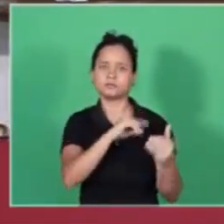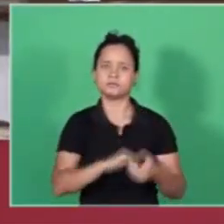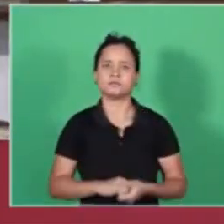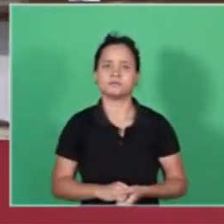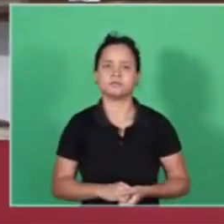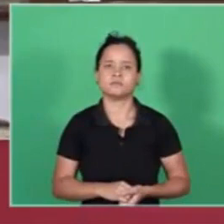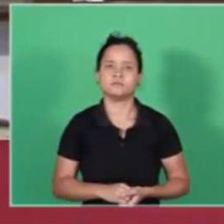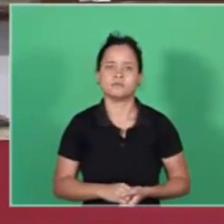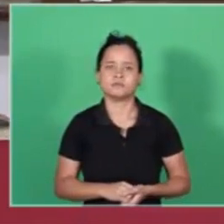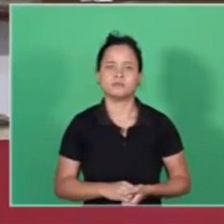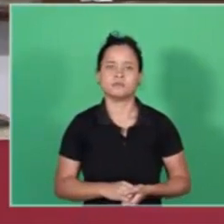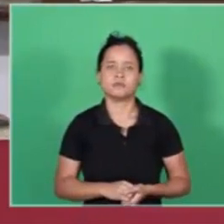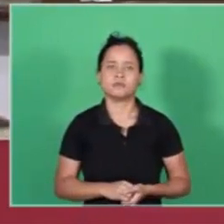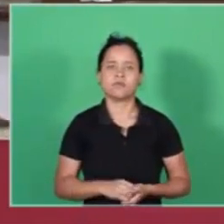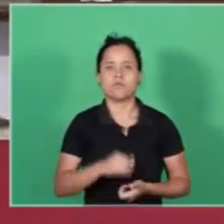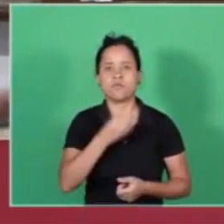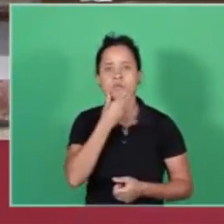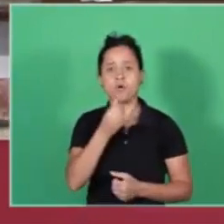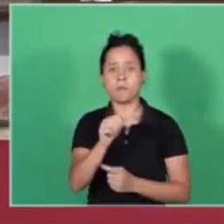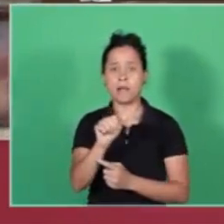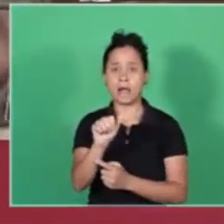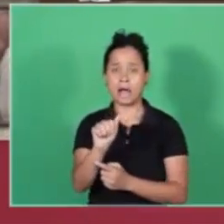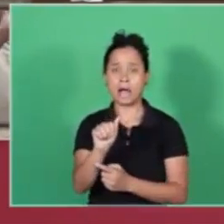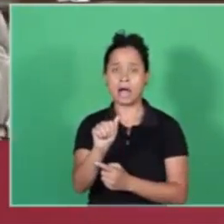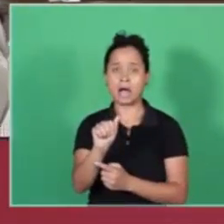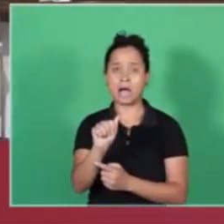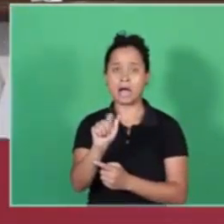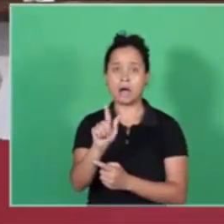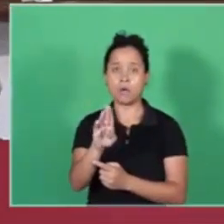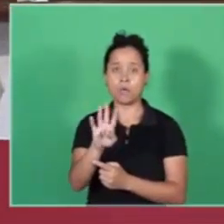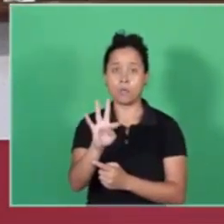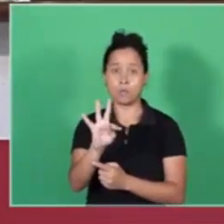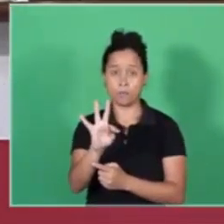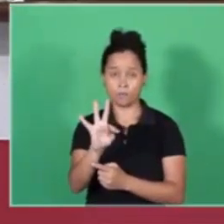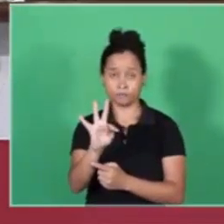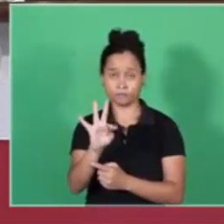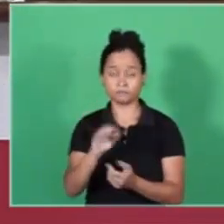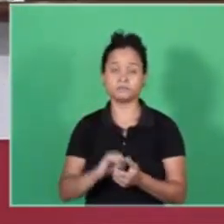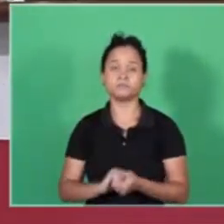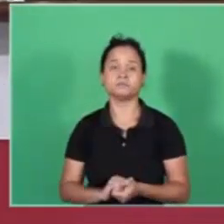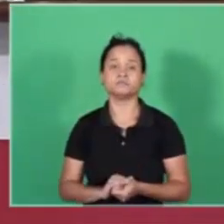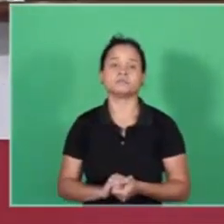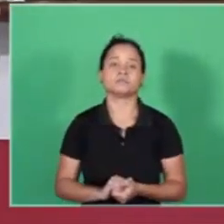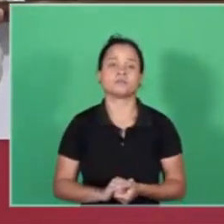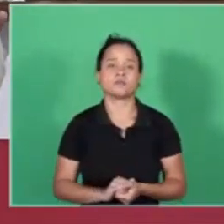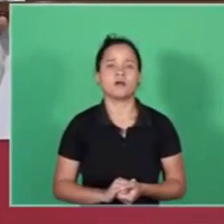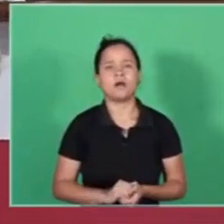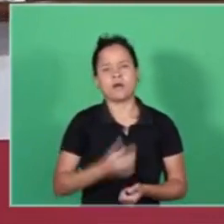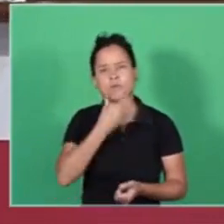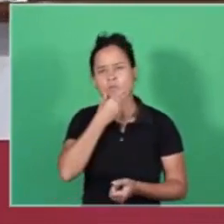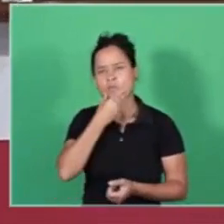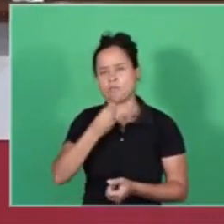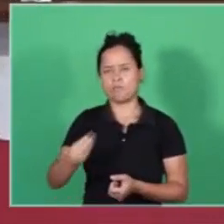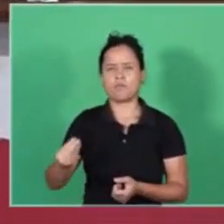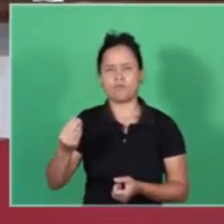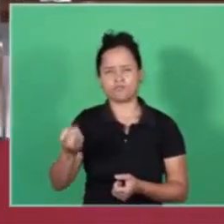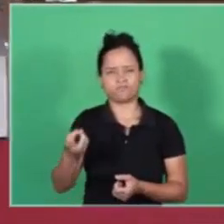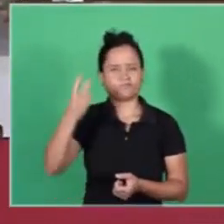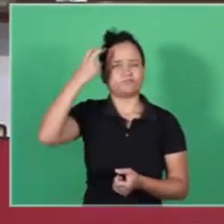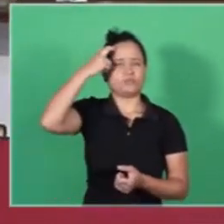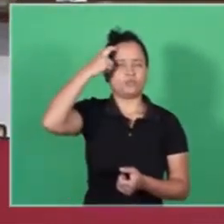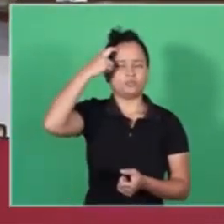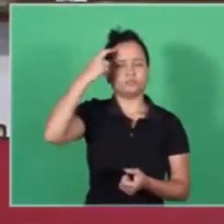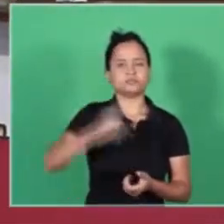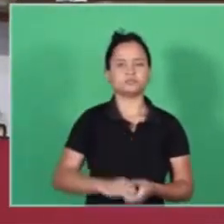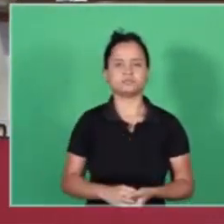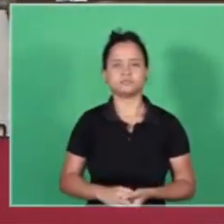O Alberto Schweitzer, aí você vai ver, o homem em si, notável. Schweitzer era notável.